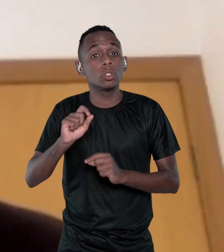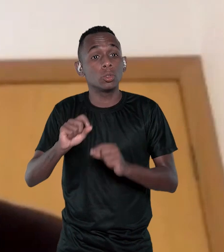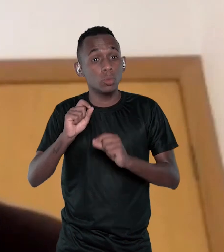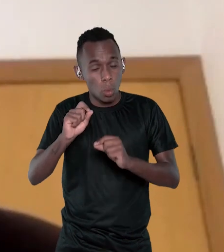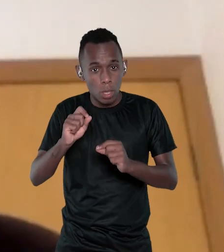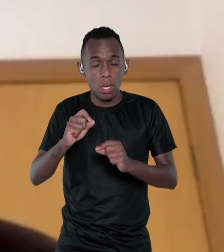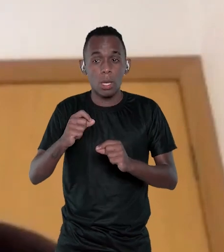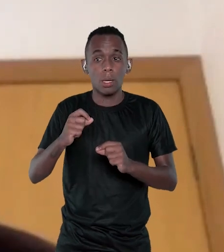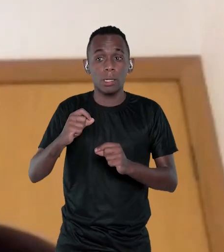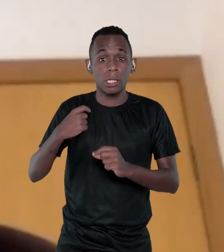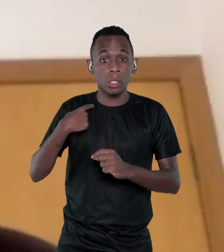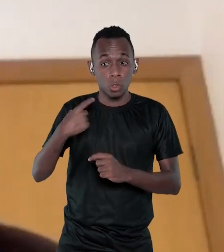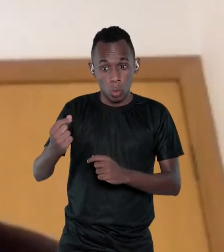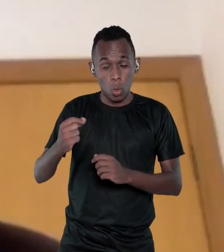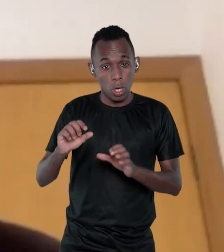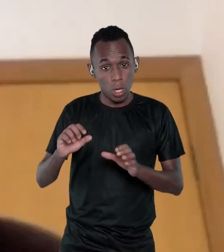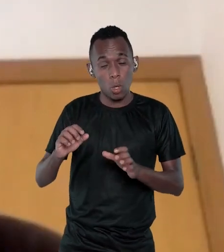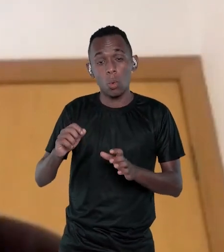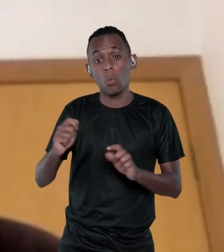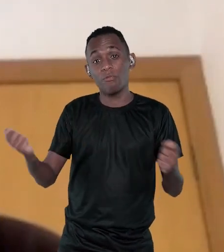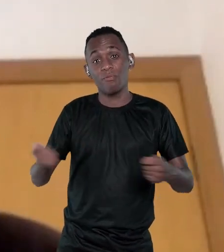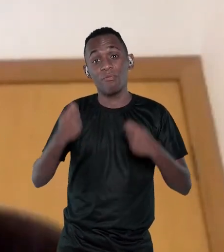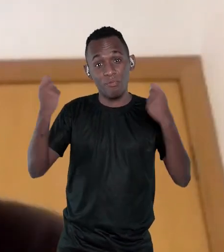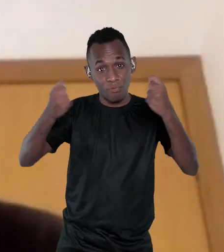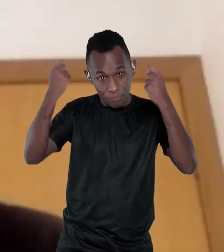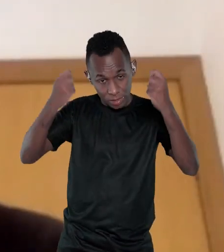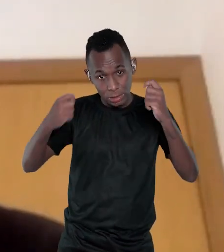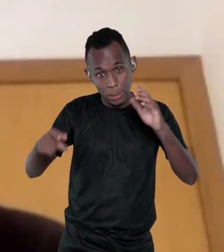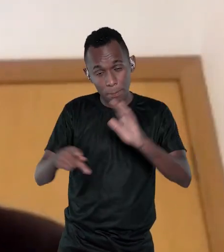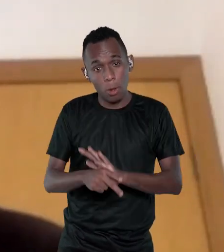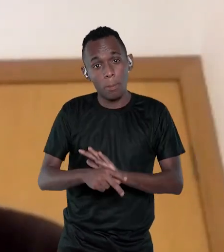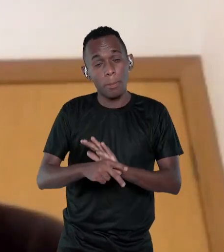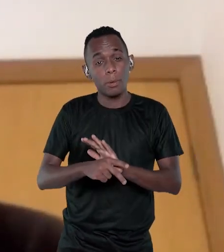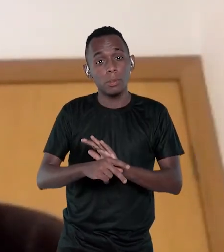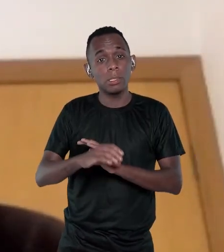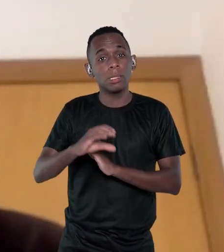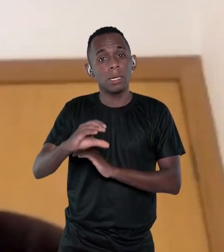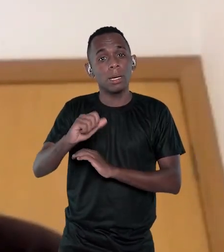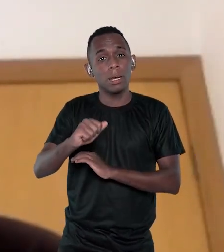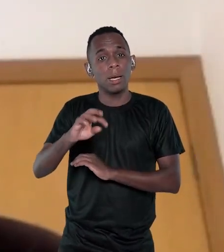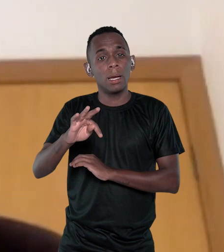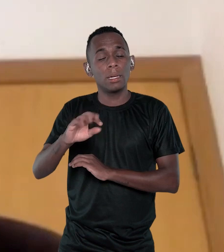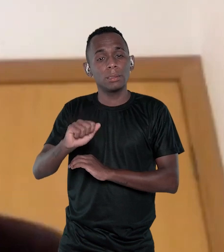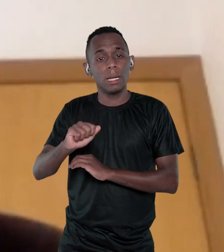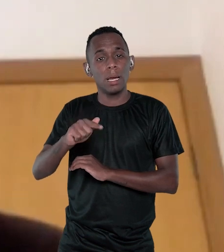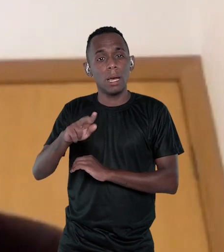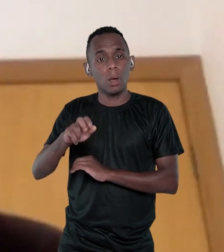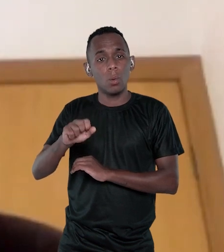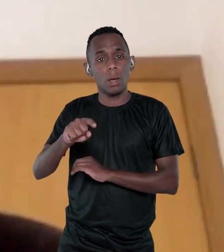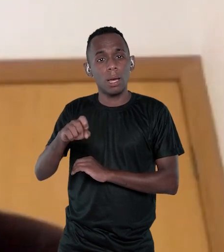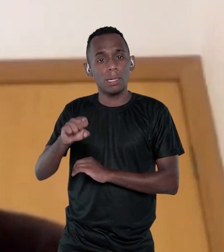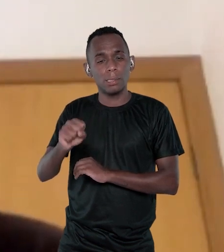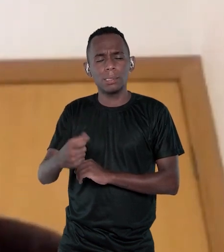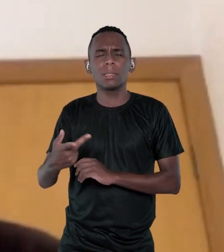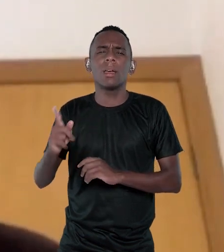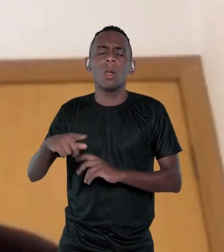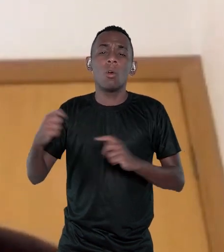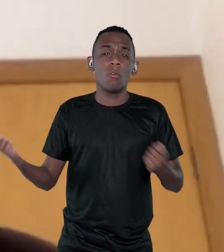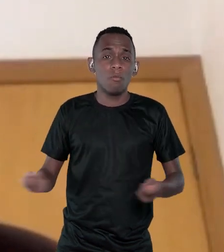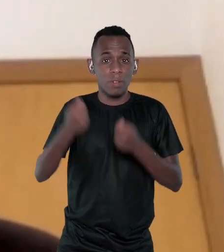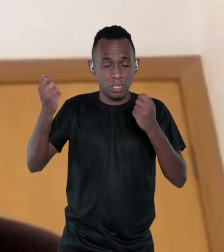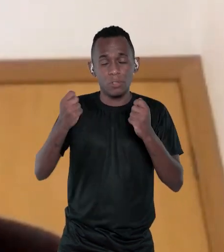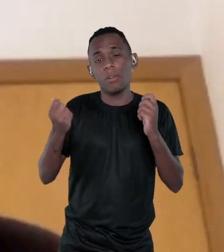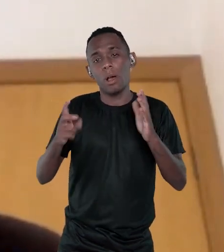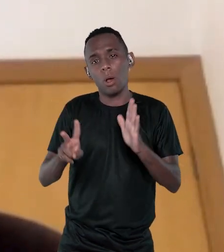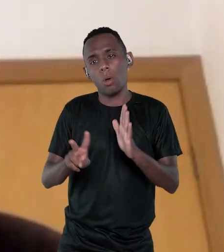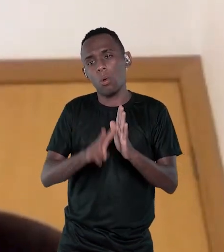1969. Nós fomos selecionados para um festival em Cataguases.